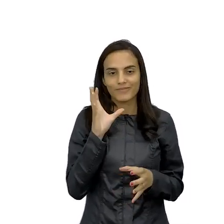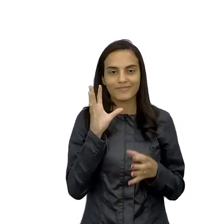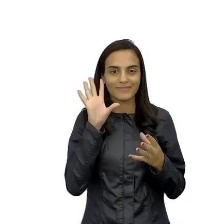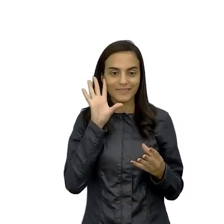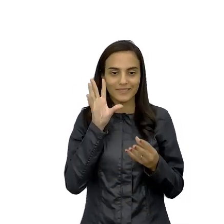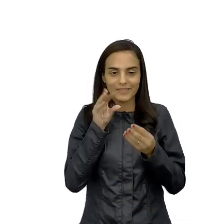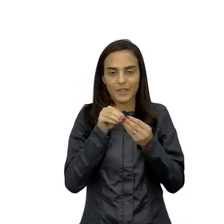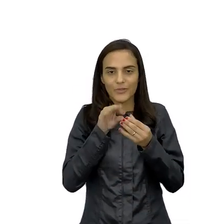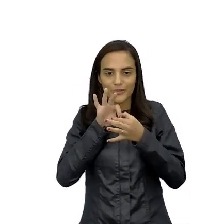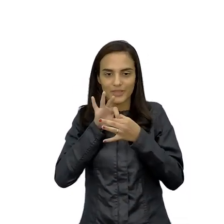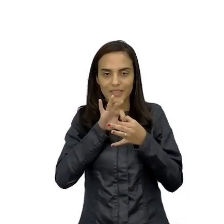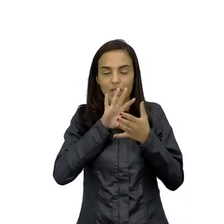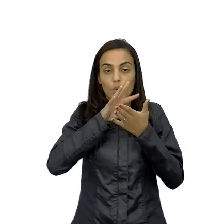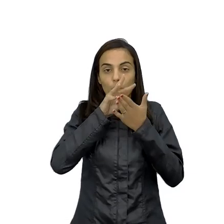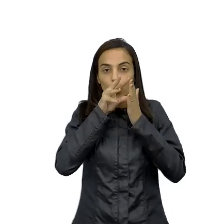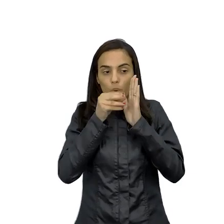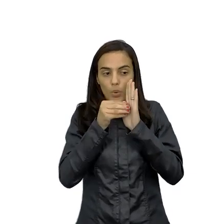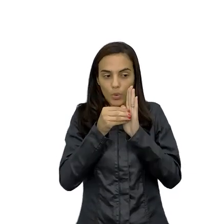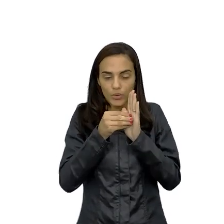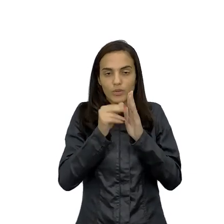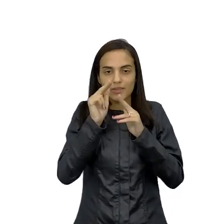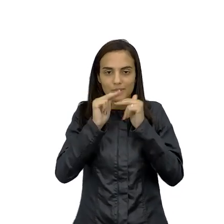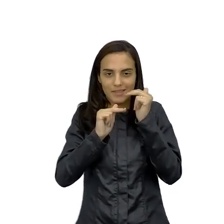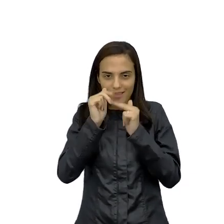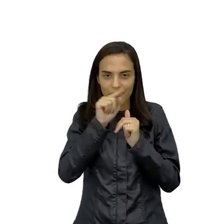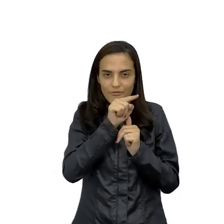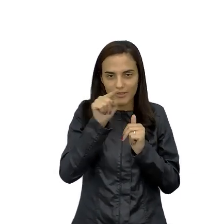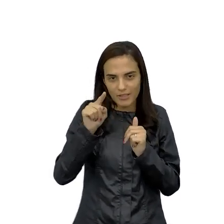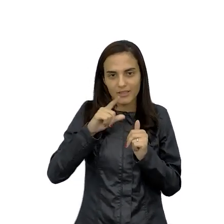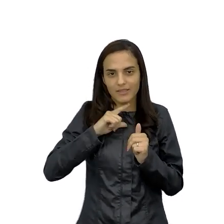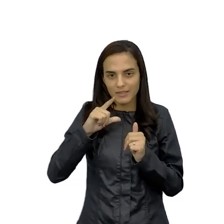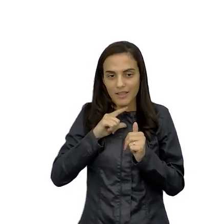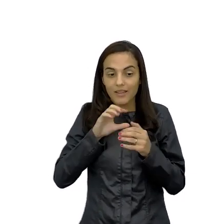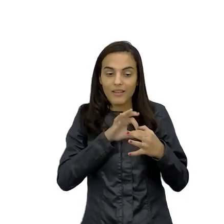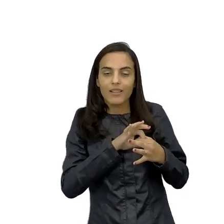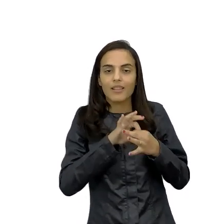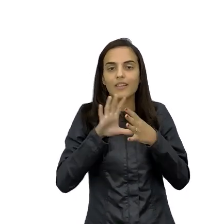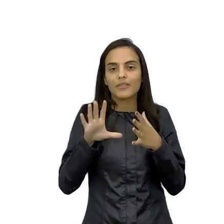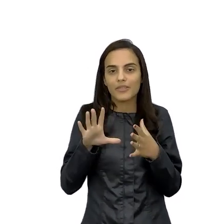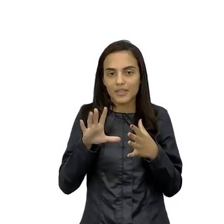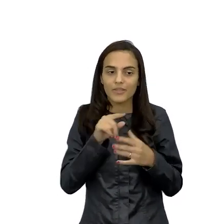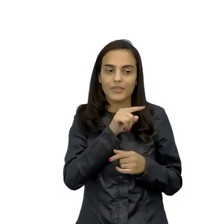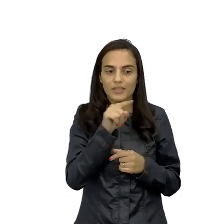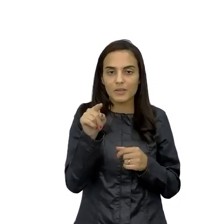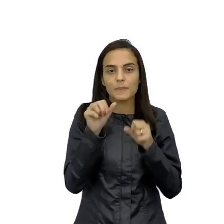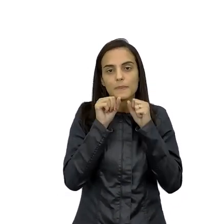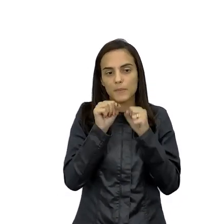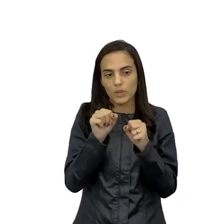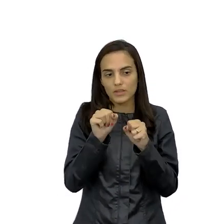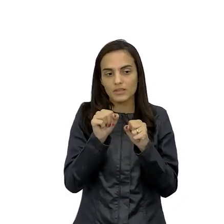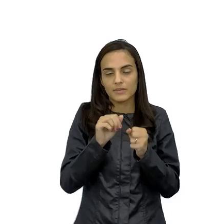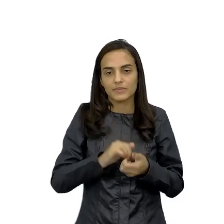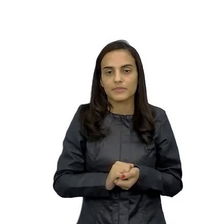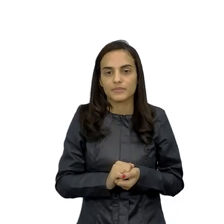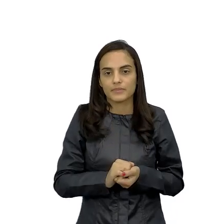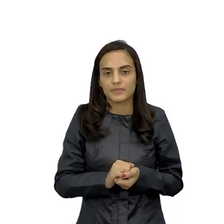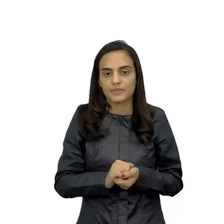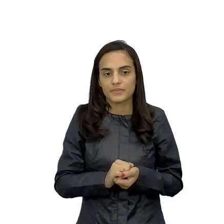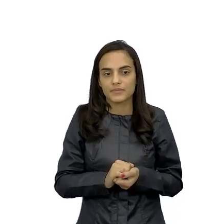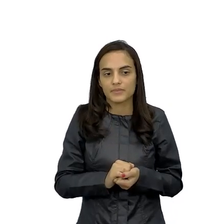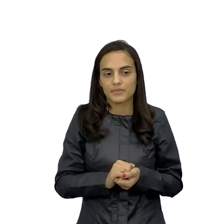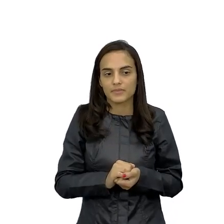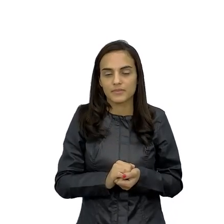está reunindo aqui todos esses recursos que vocês têm disponíveis para que possam, no fundo,